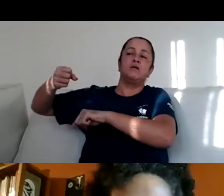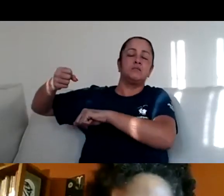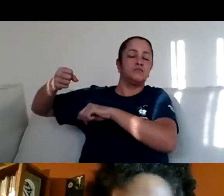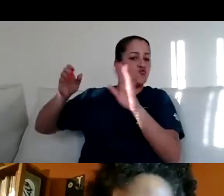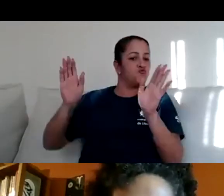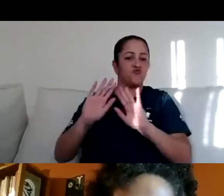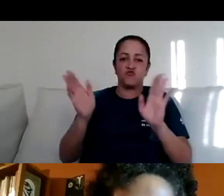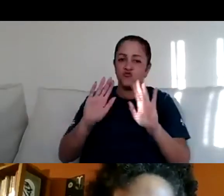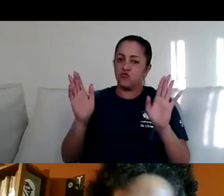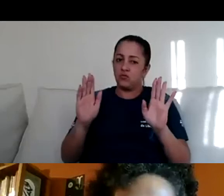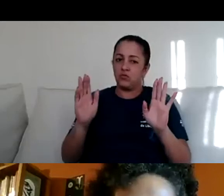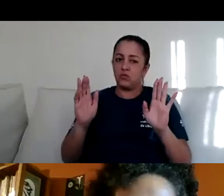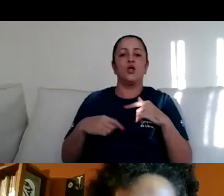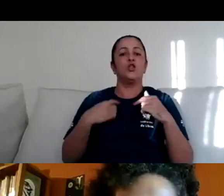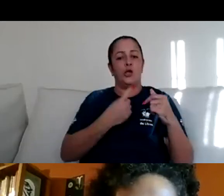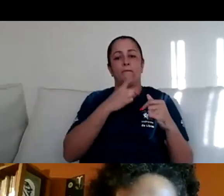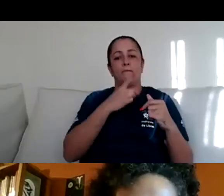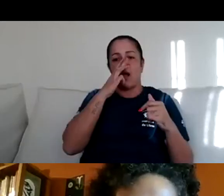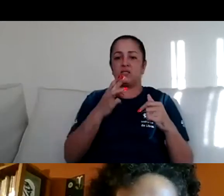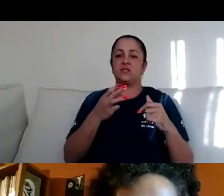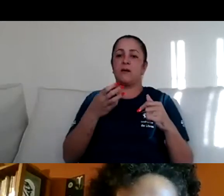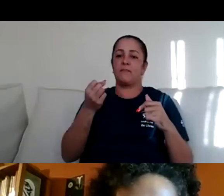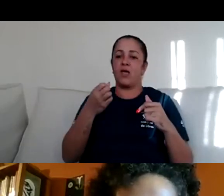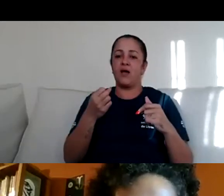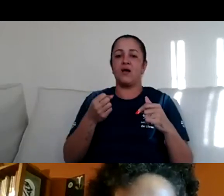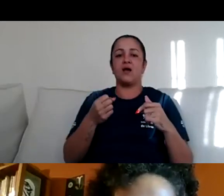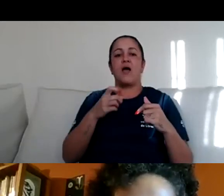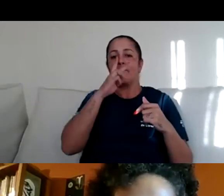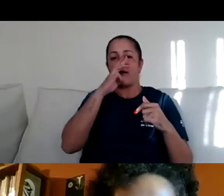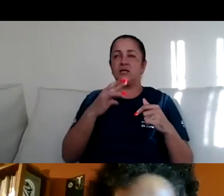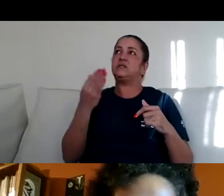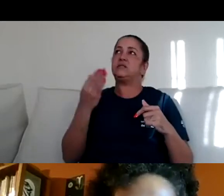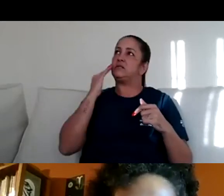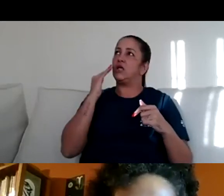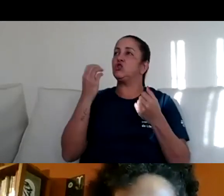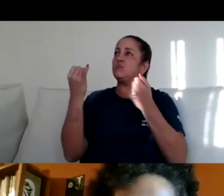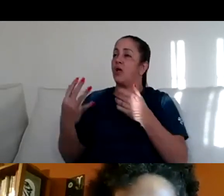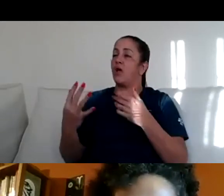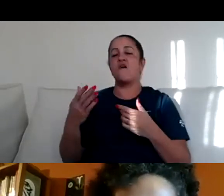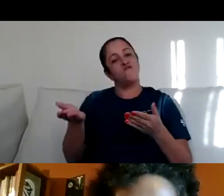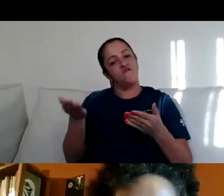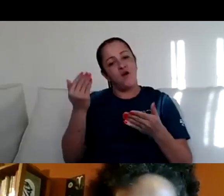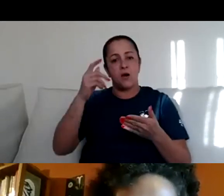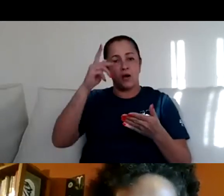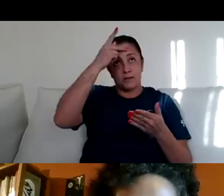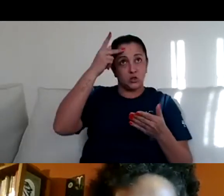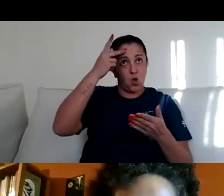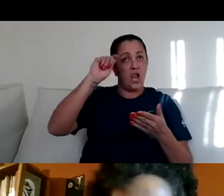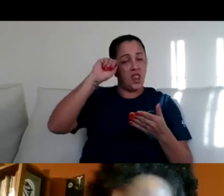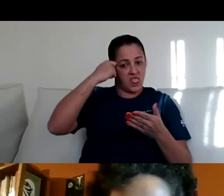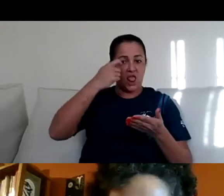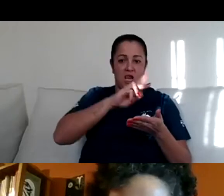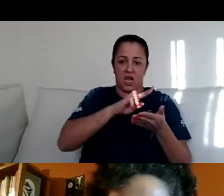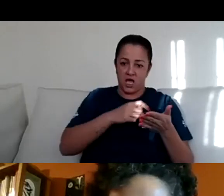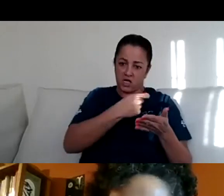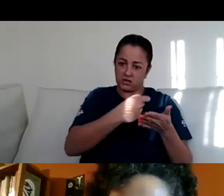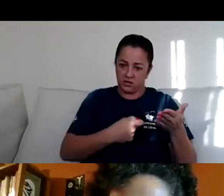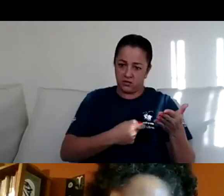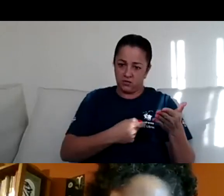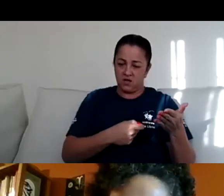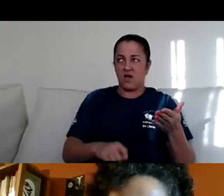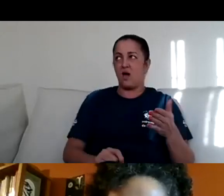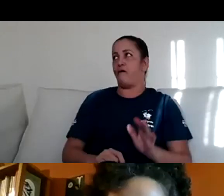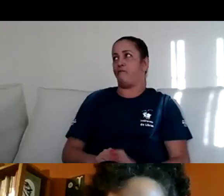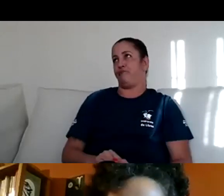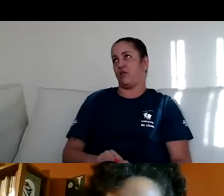mania, né, Charlene? Quando a gente fala uma coisa, a pessoa entende outra coisa. A gente fala, vamos ler obras de autoras negras, as pessoas entendem assim, ai,